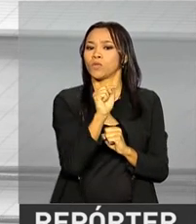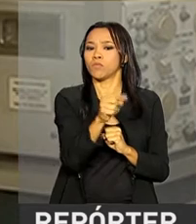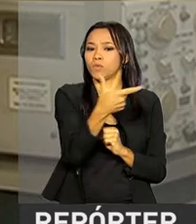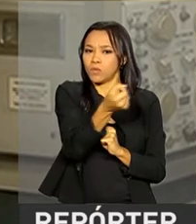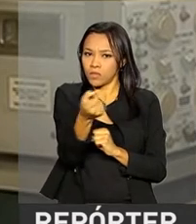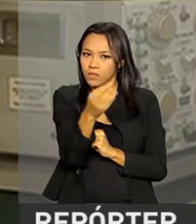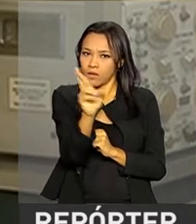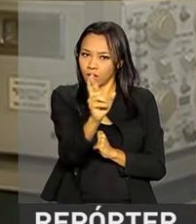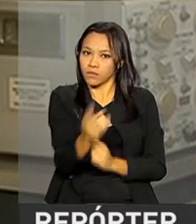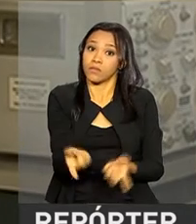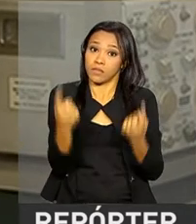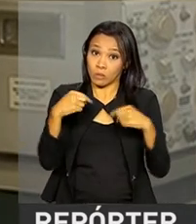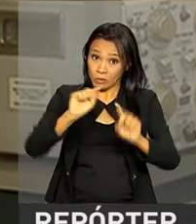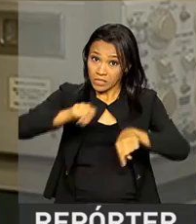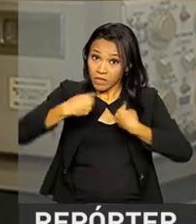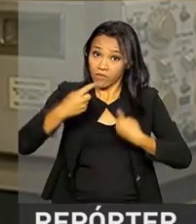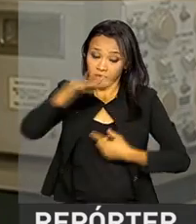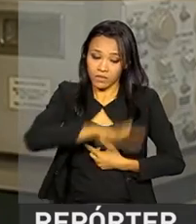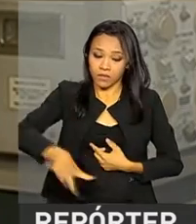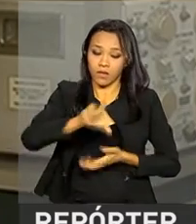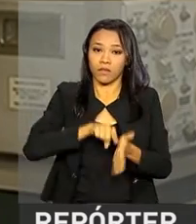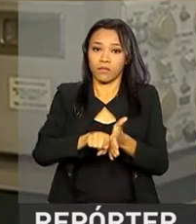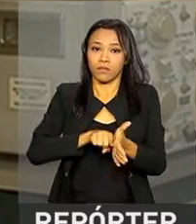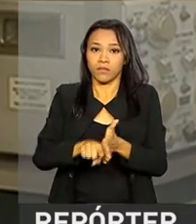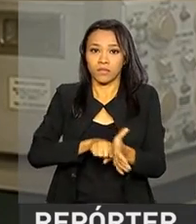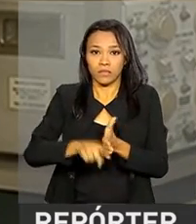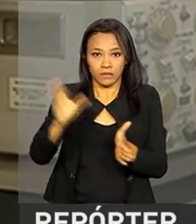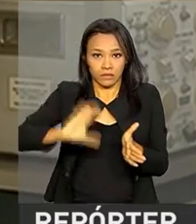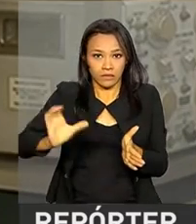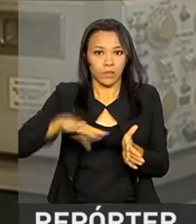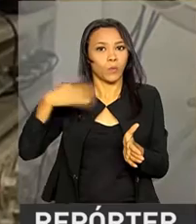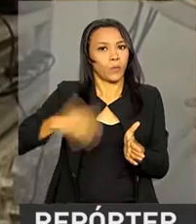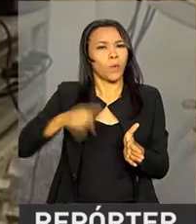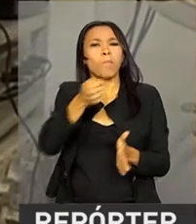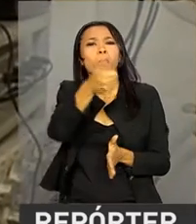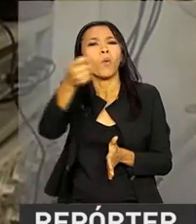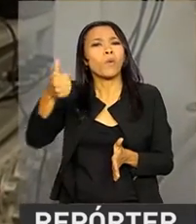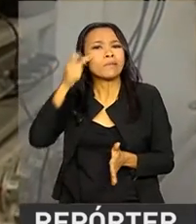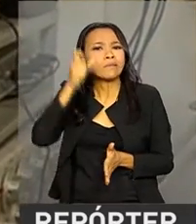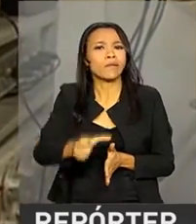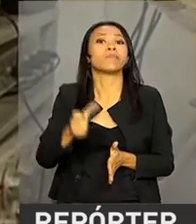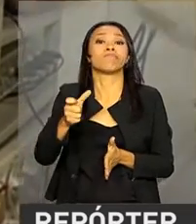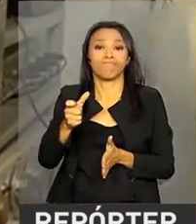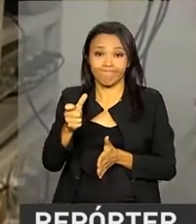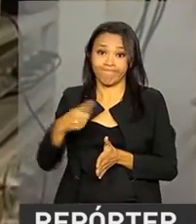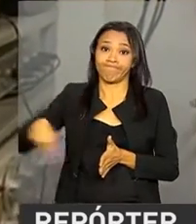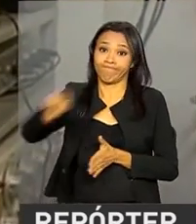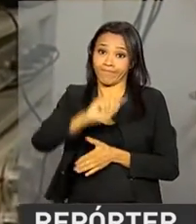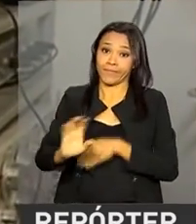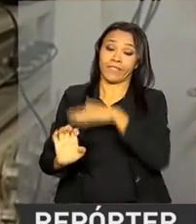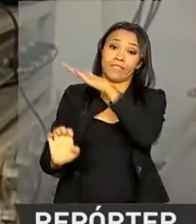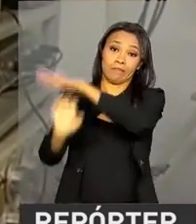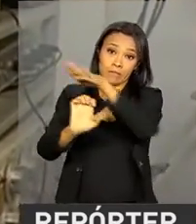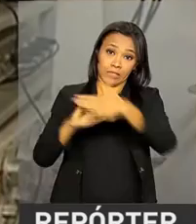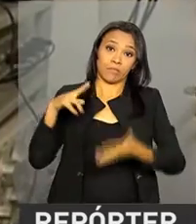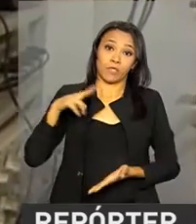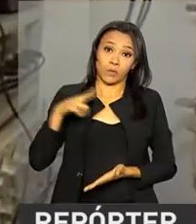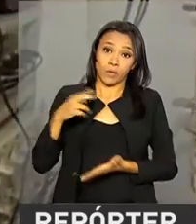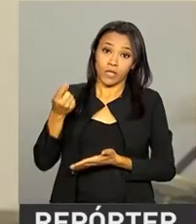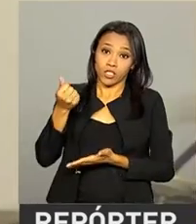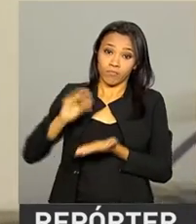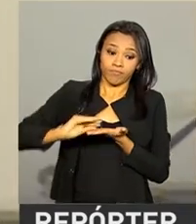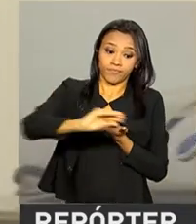reais o desafio do setor incluem o pouco interesse da iniciativa privada no patrocínio à pesquisa